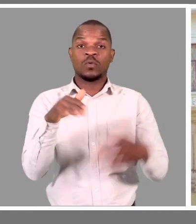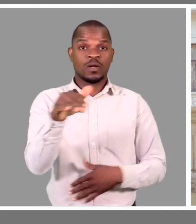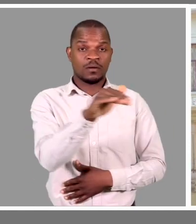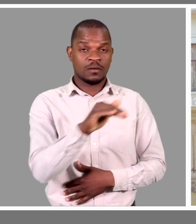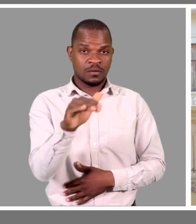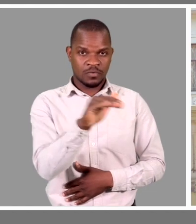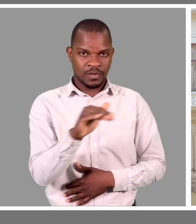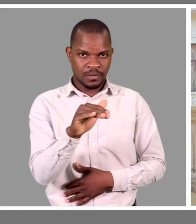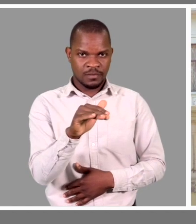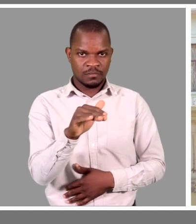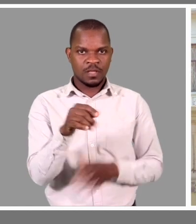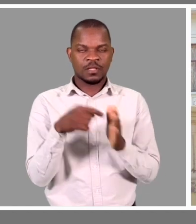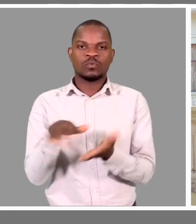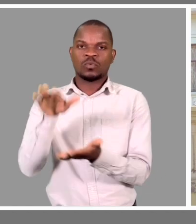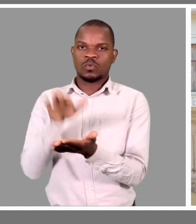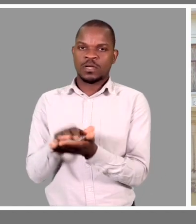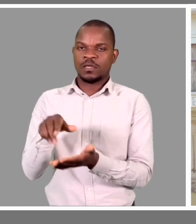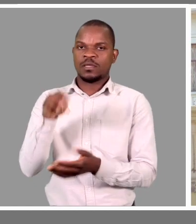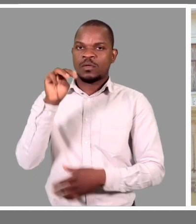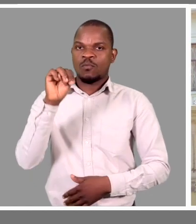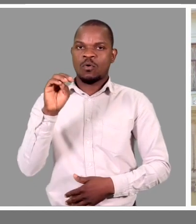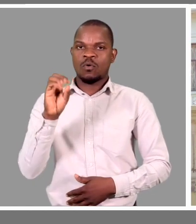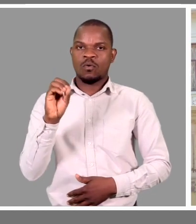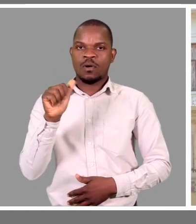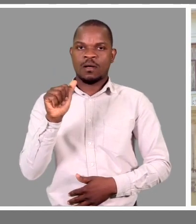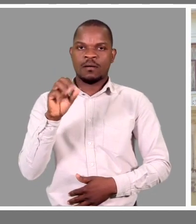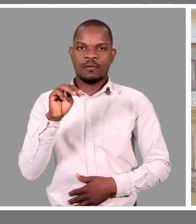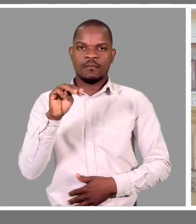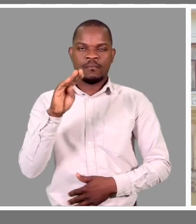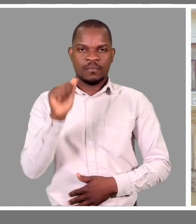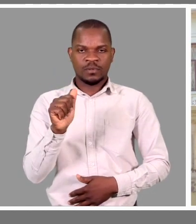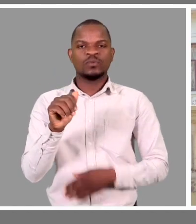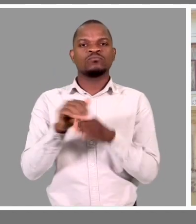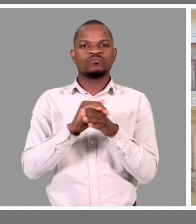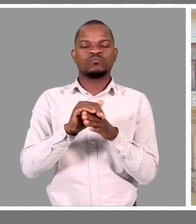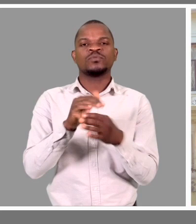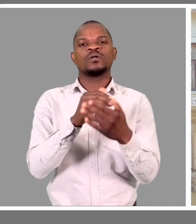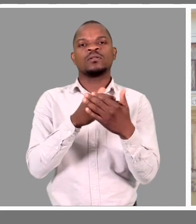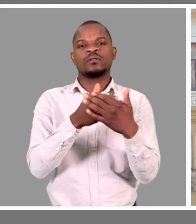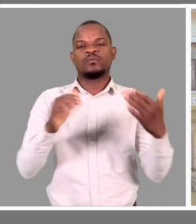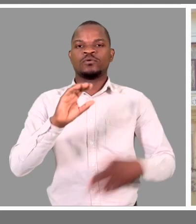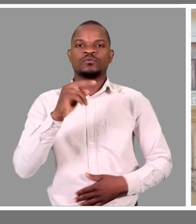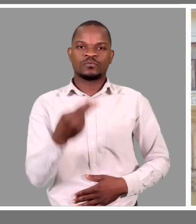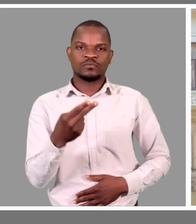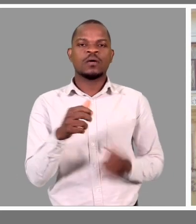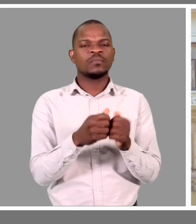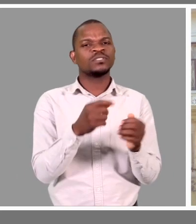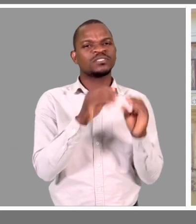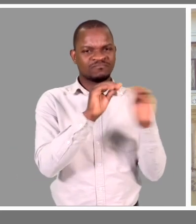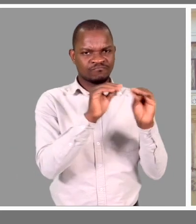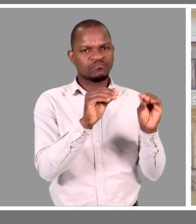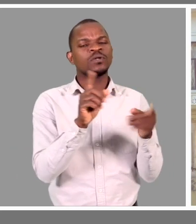local, que é neste caso aqui na Moaba, Xangana, como a língua de ensino. Mas também aparece a língua